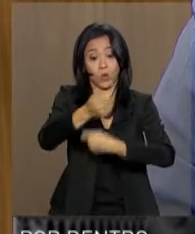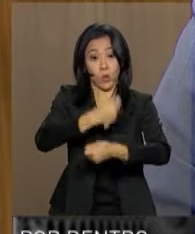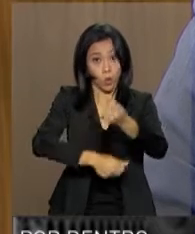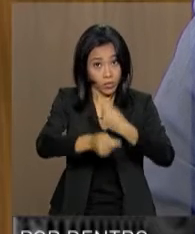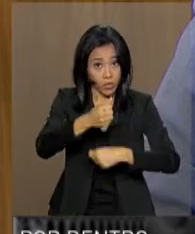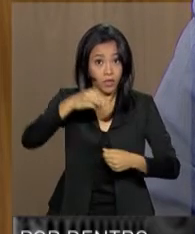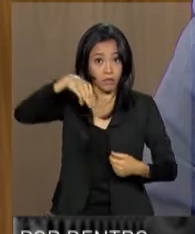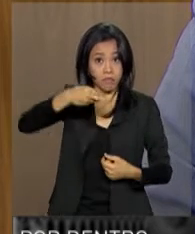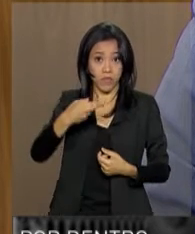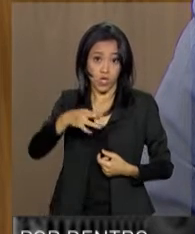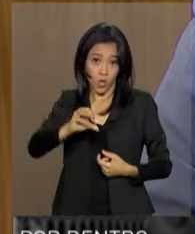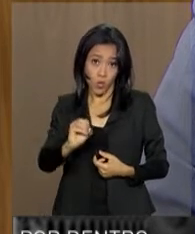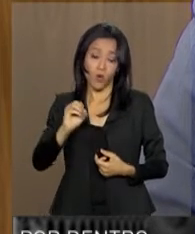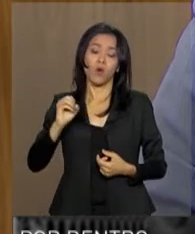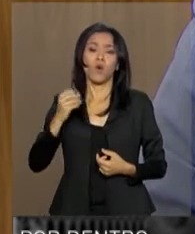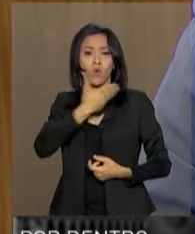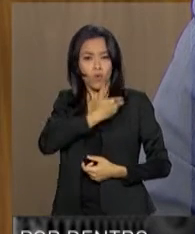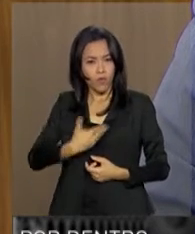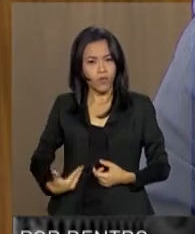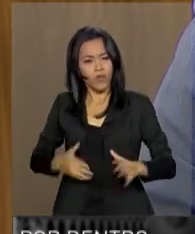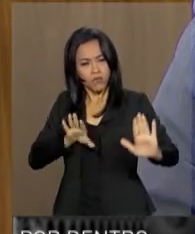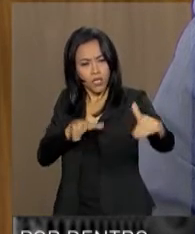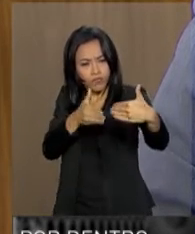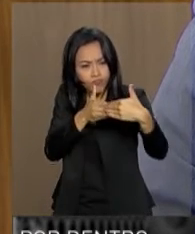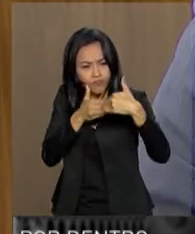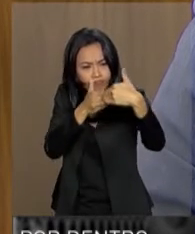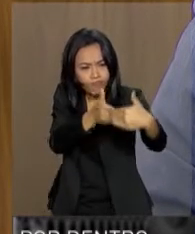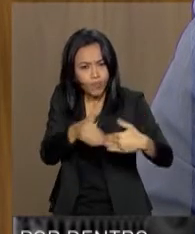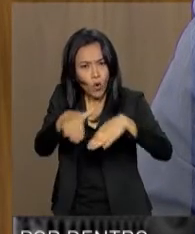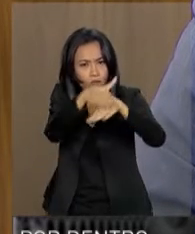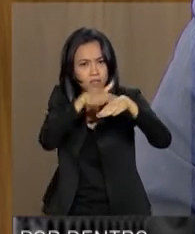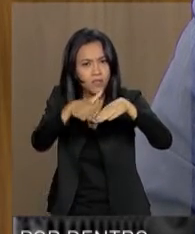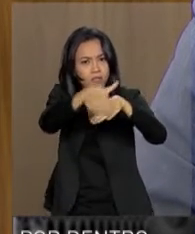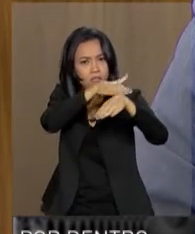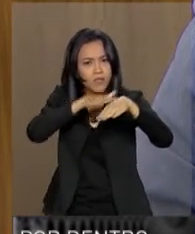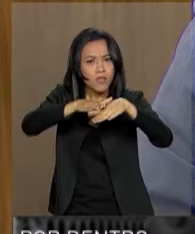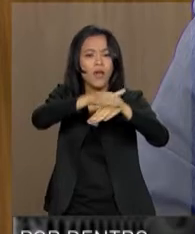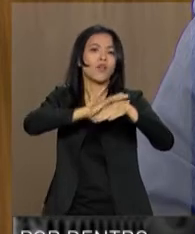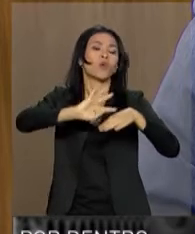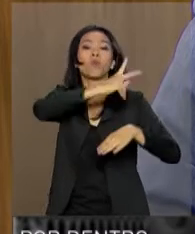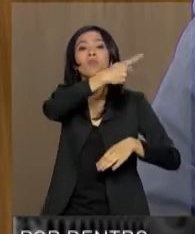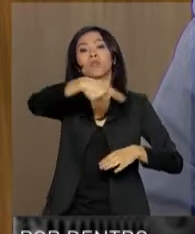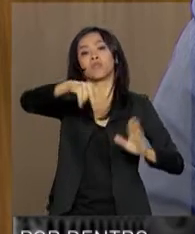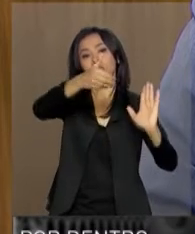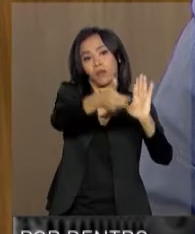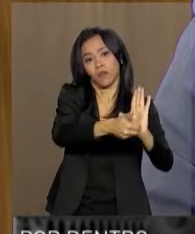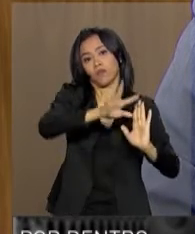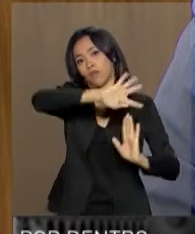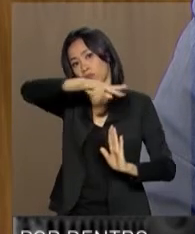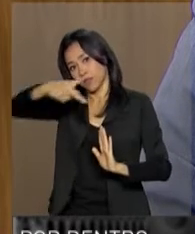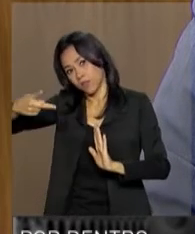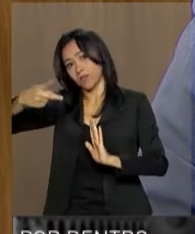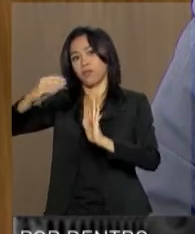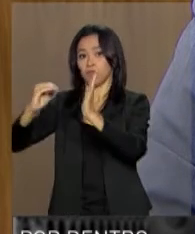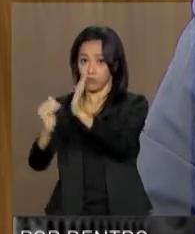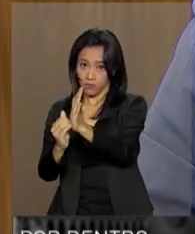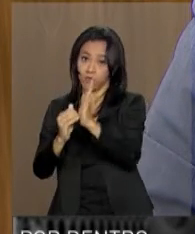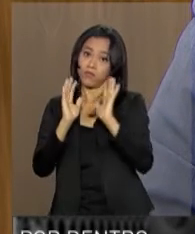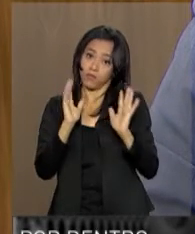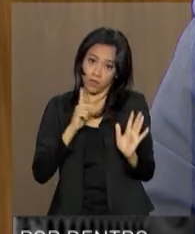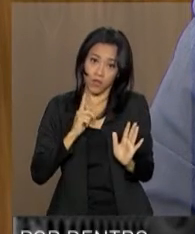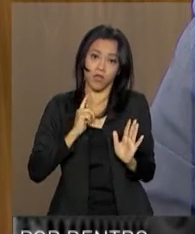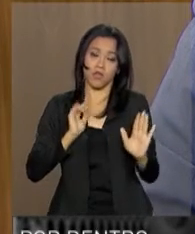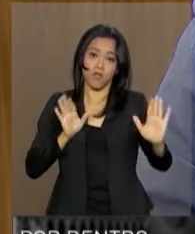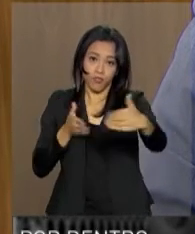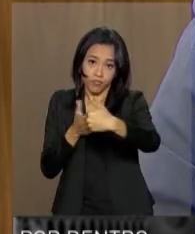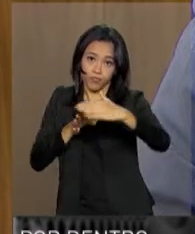junto ao congresso em especial o presidente rodrigo maia o presidente eunício oliveira nesta semana - tivemos uma reunião